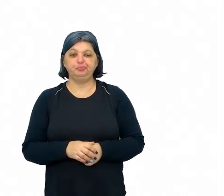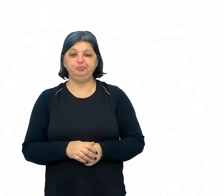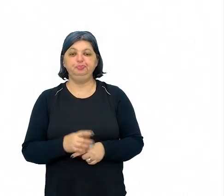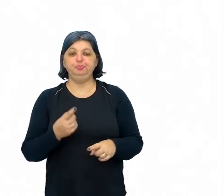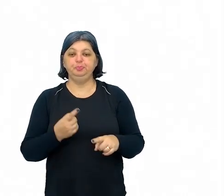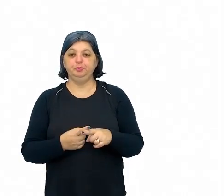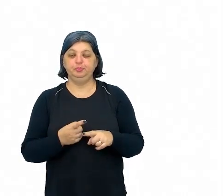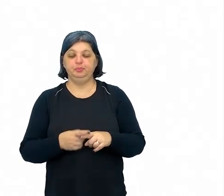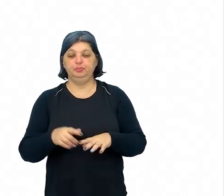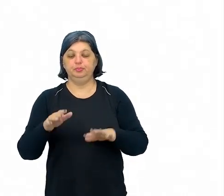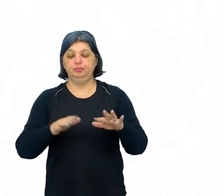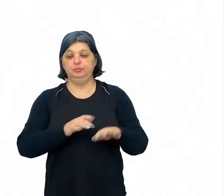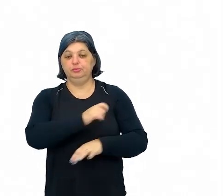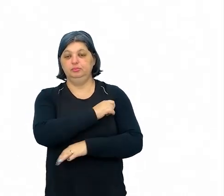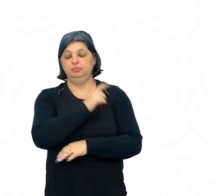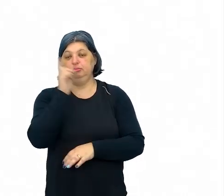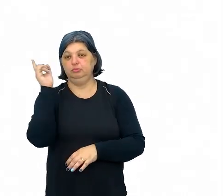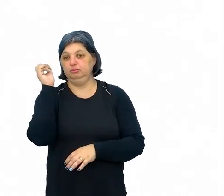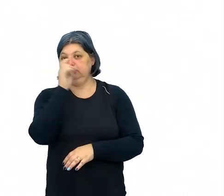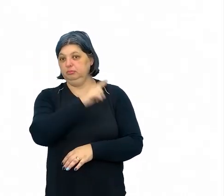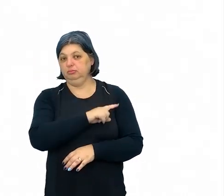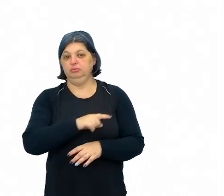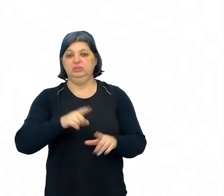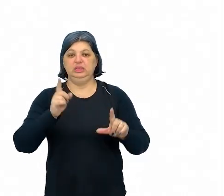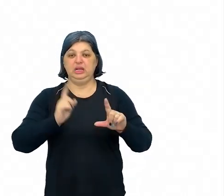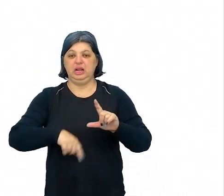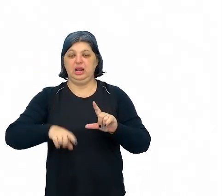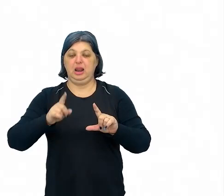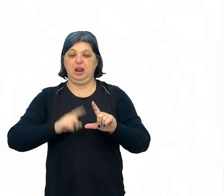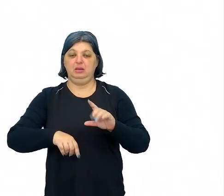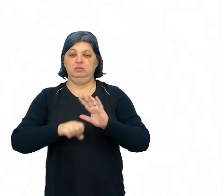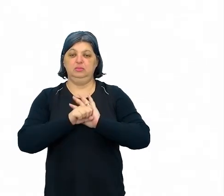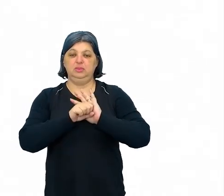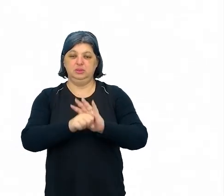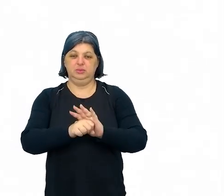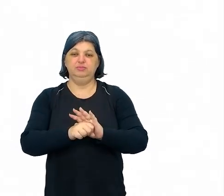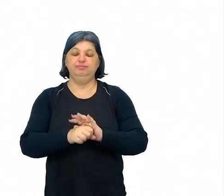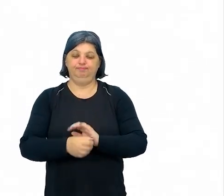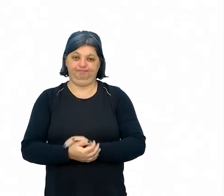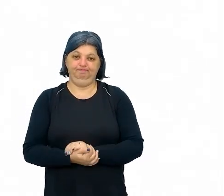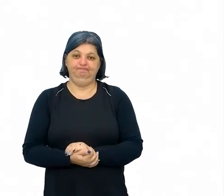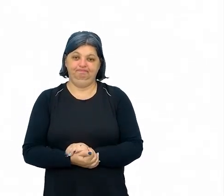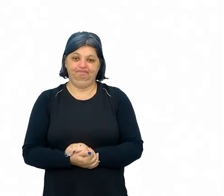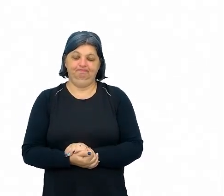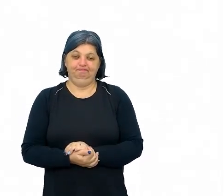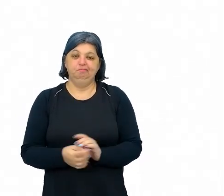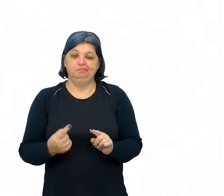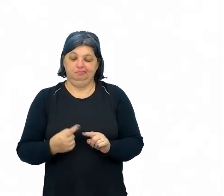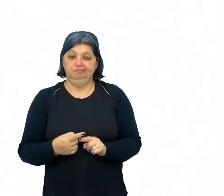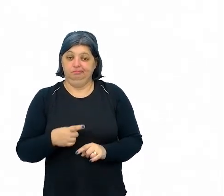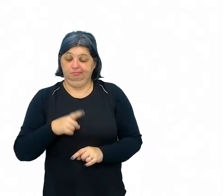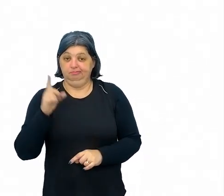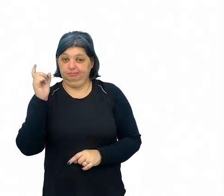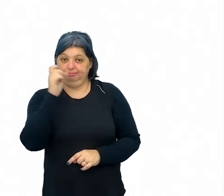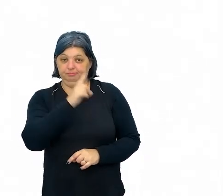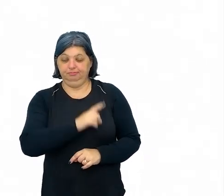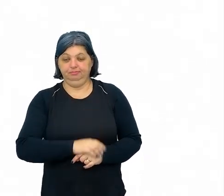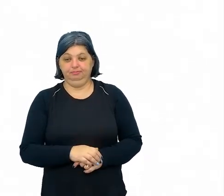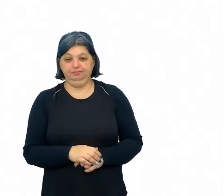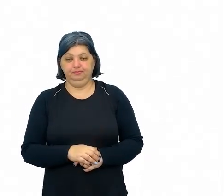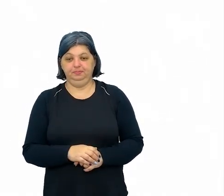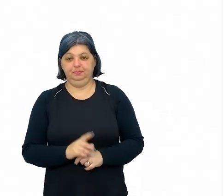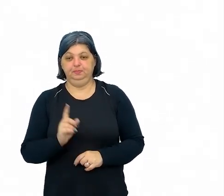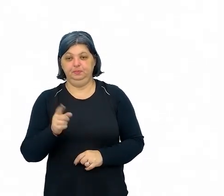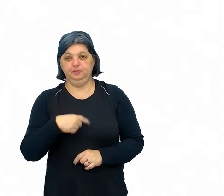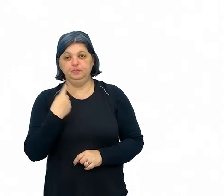dificuldades quando eles têm que operar com letras, né, com símbolos, com letras, né, e o quanto eles têm dificuldade com isso. Então, a gente